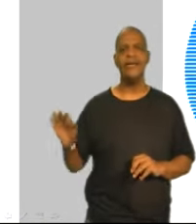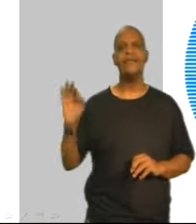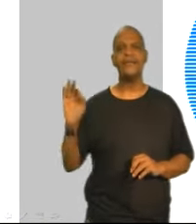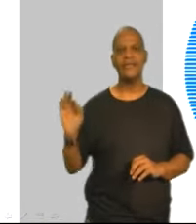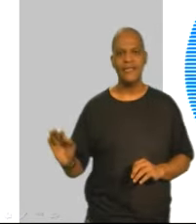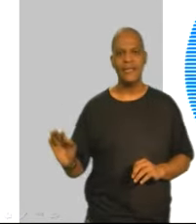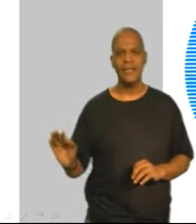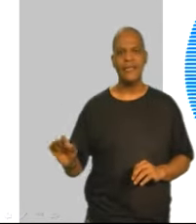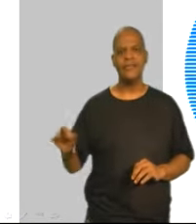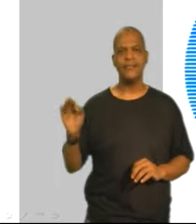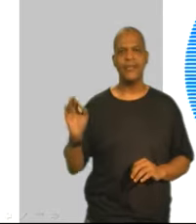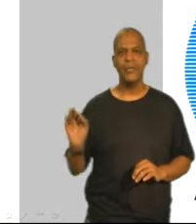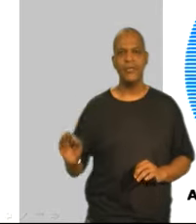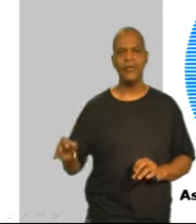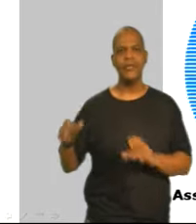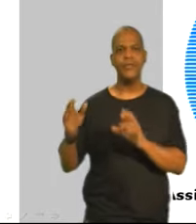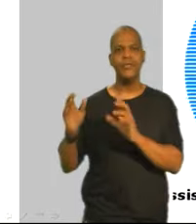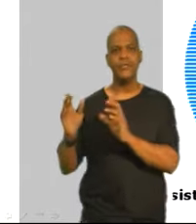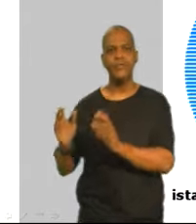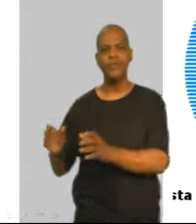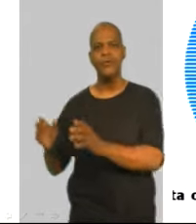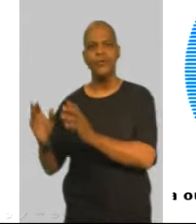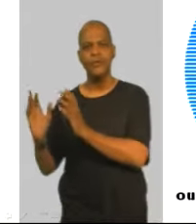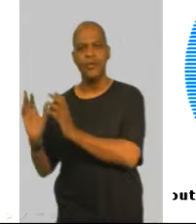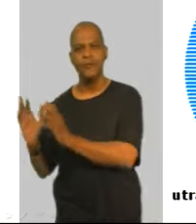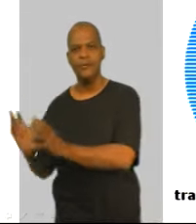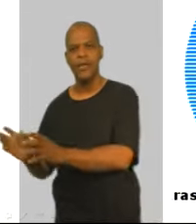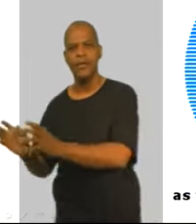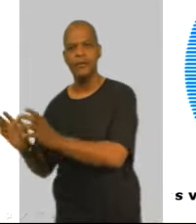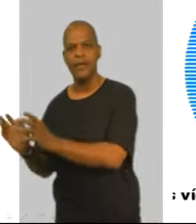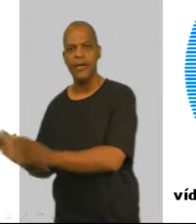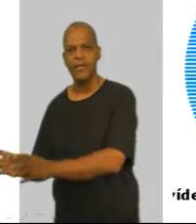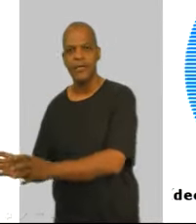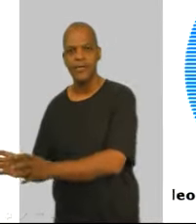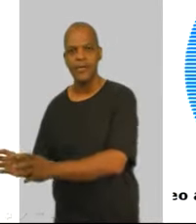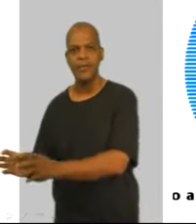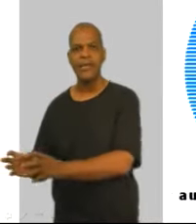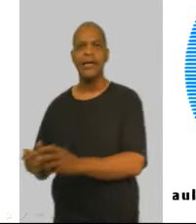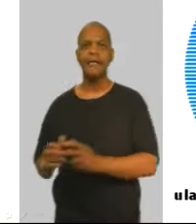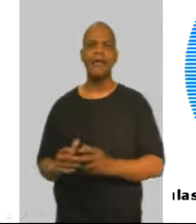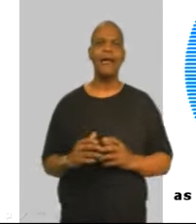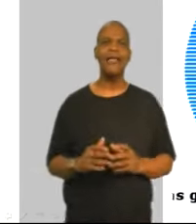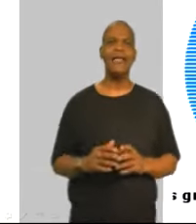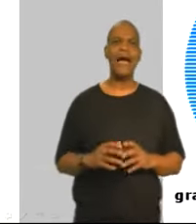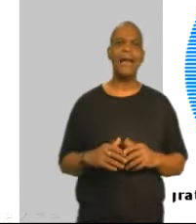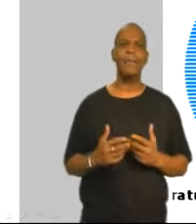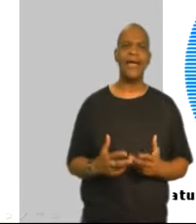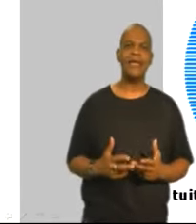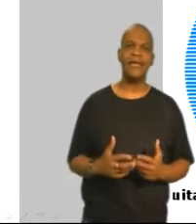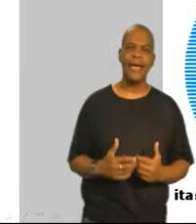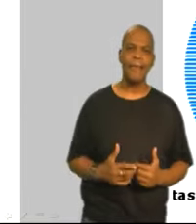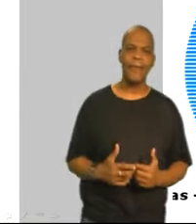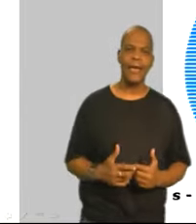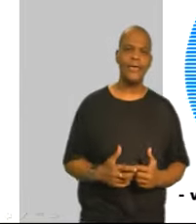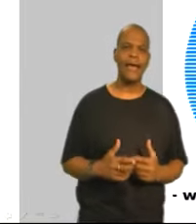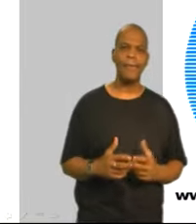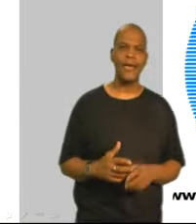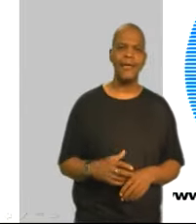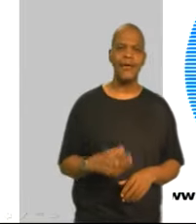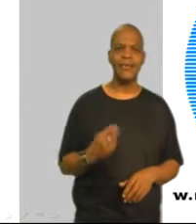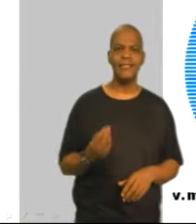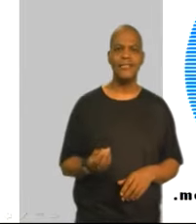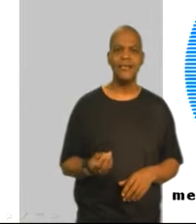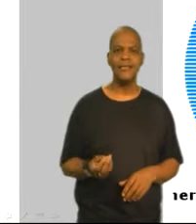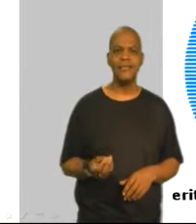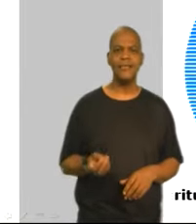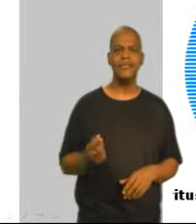lá é SIDA, Síndrome de Imunodeficiência Adquirida. Então aí a PEC, o que é a PEC? A